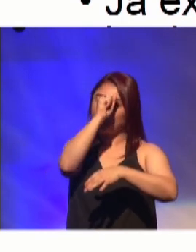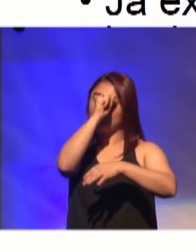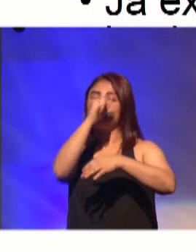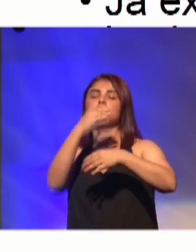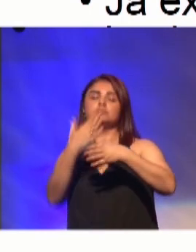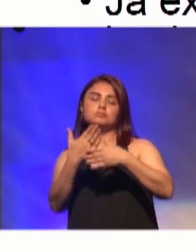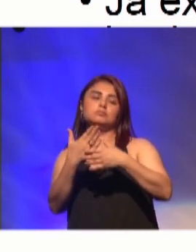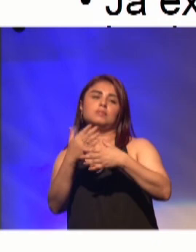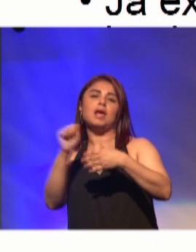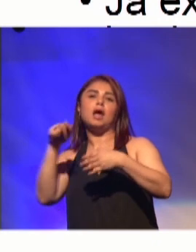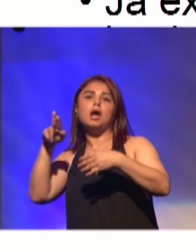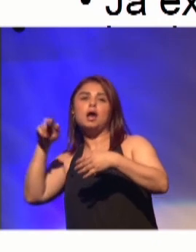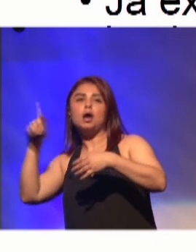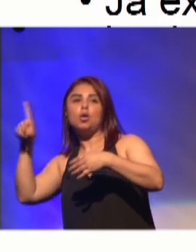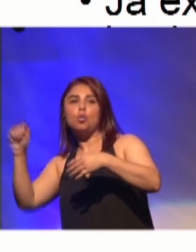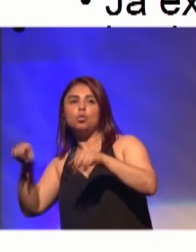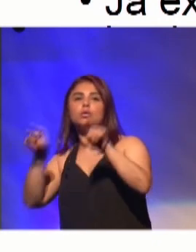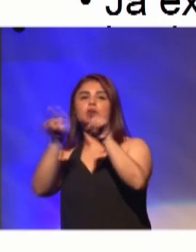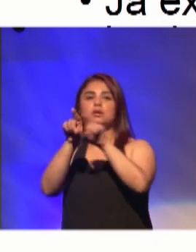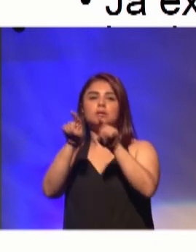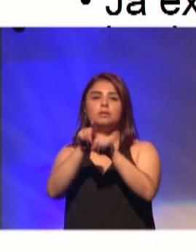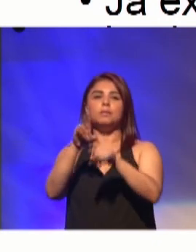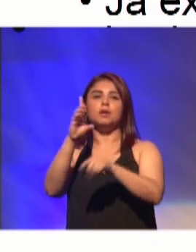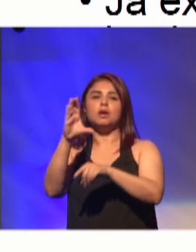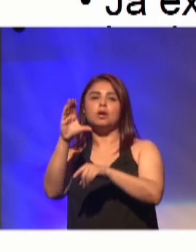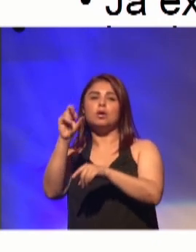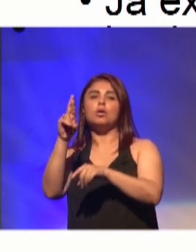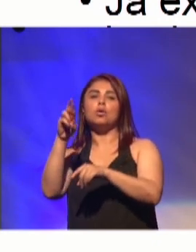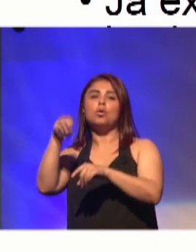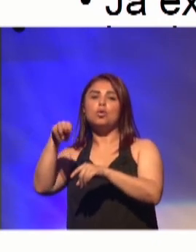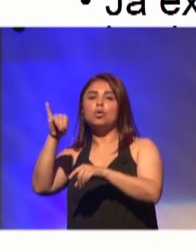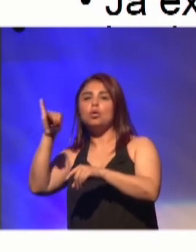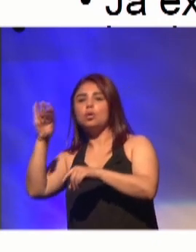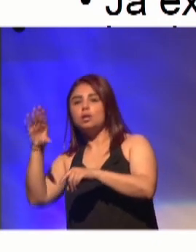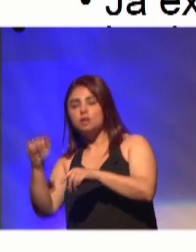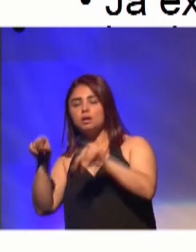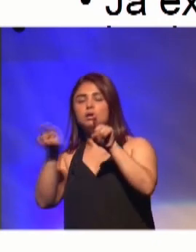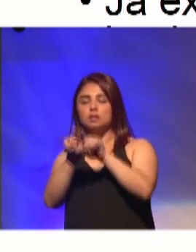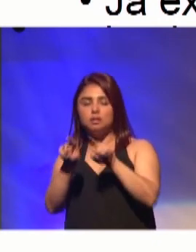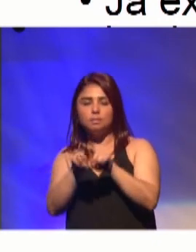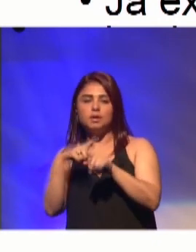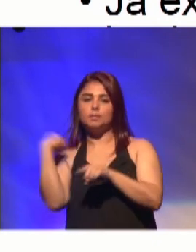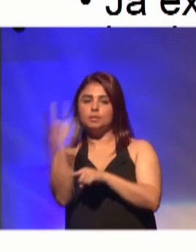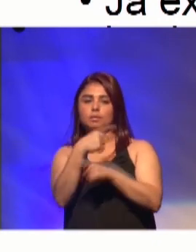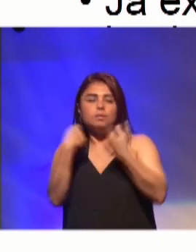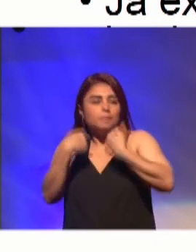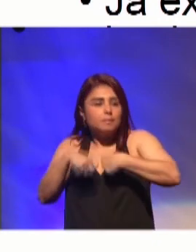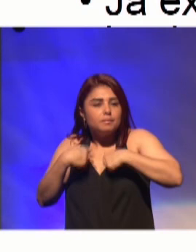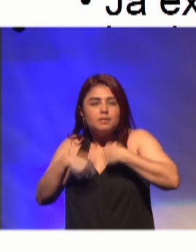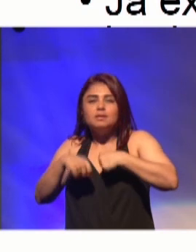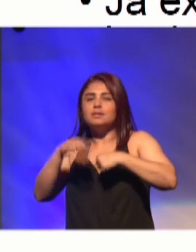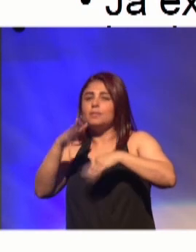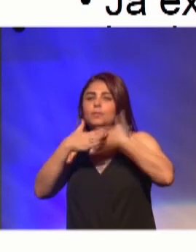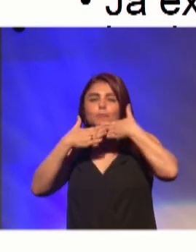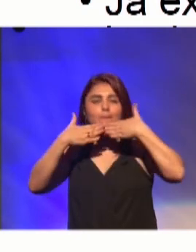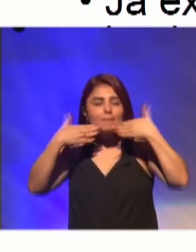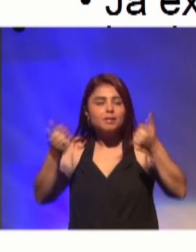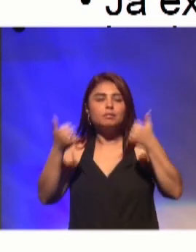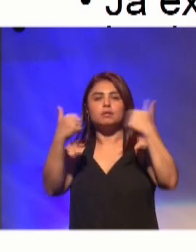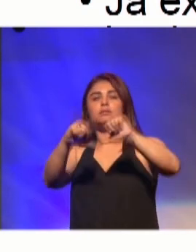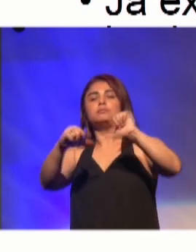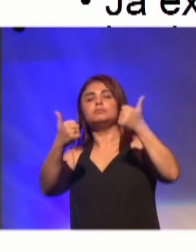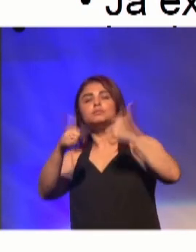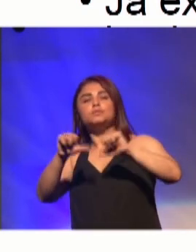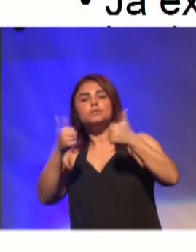crônica. Existem vários ensaios clínicos randomizados, mas ainda necessitamos muito de melhorar a